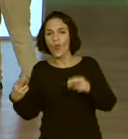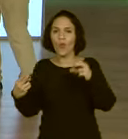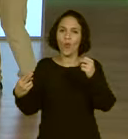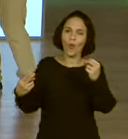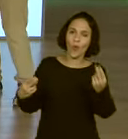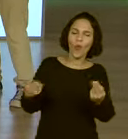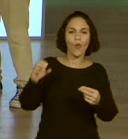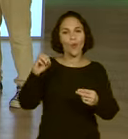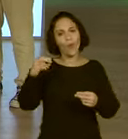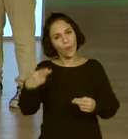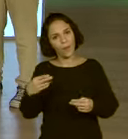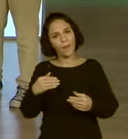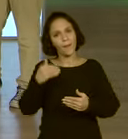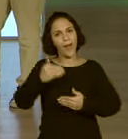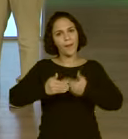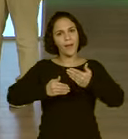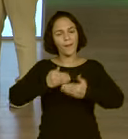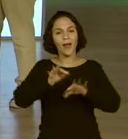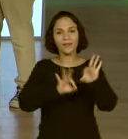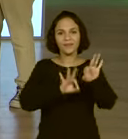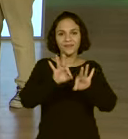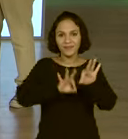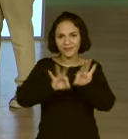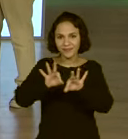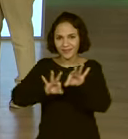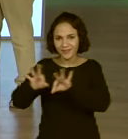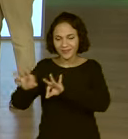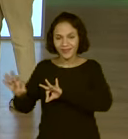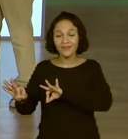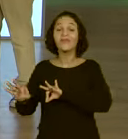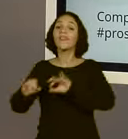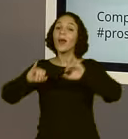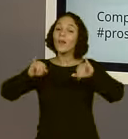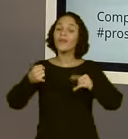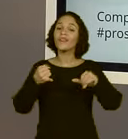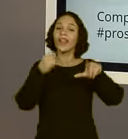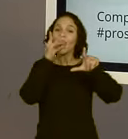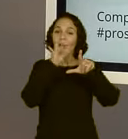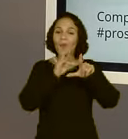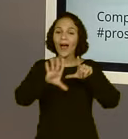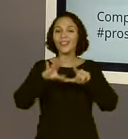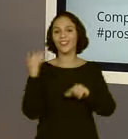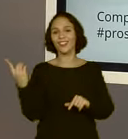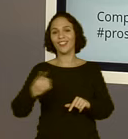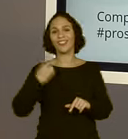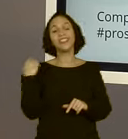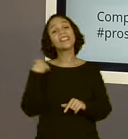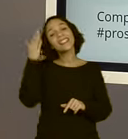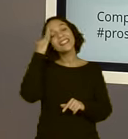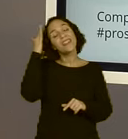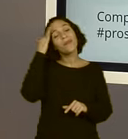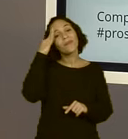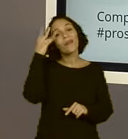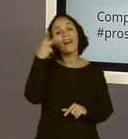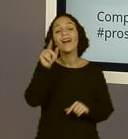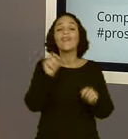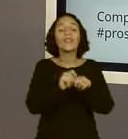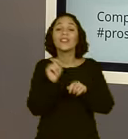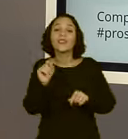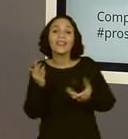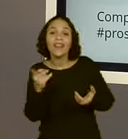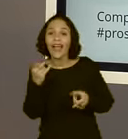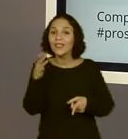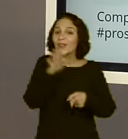né? Começa a planejar e compartilha com a gente saber o que você está fazendo lá, o que